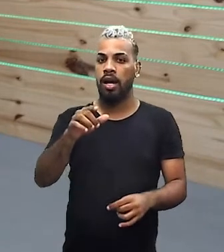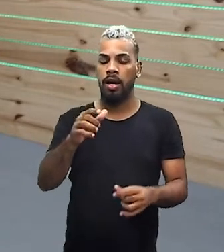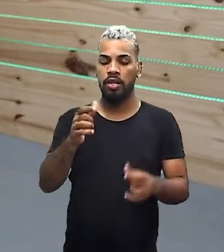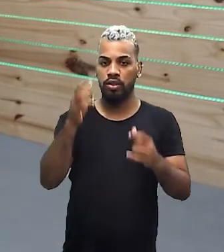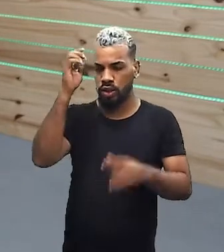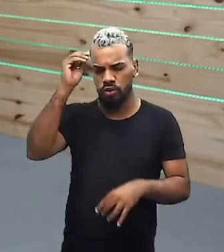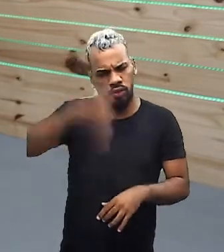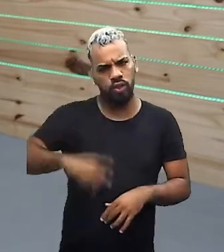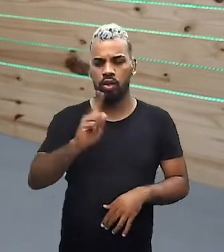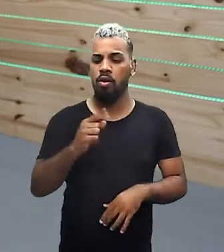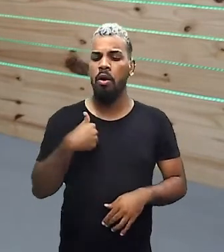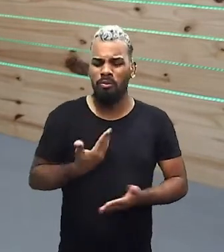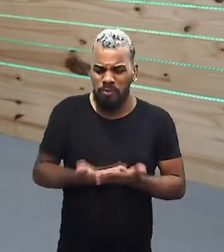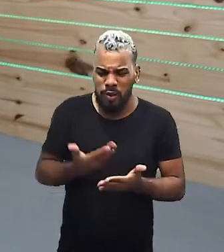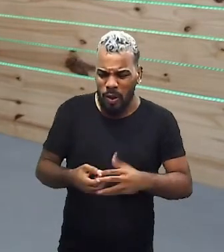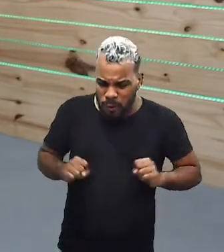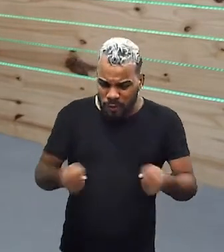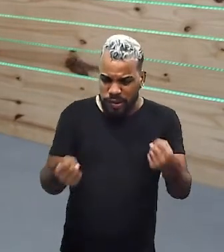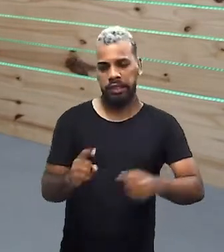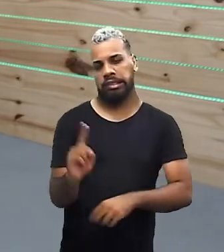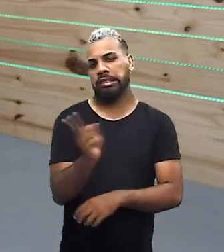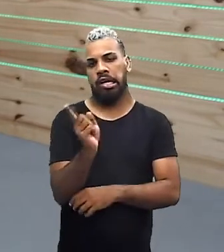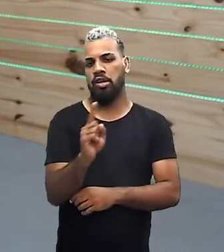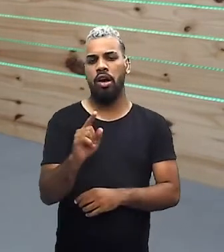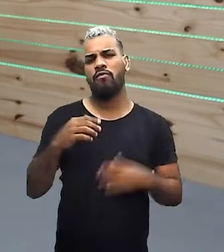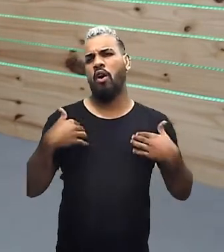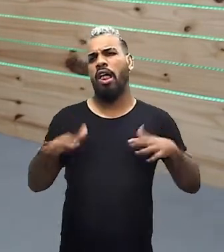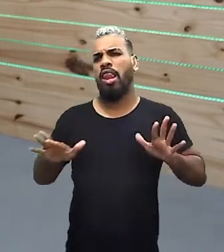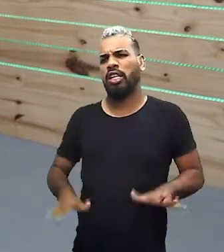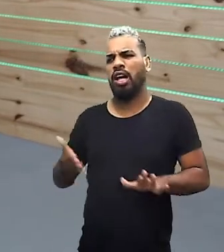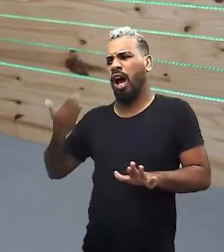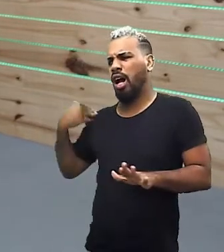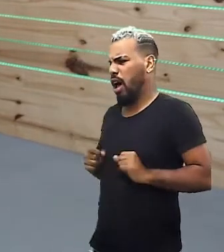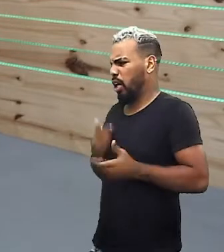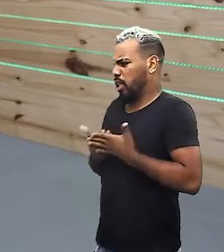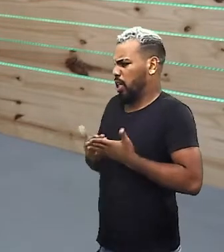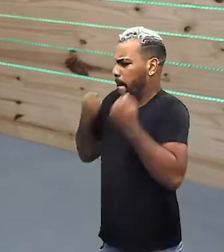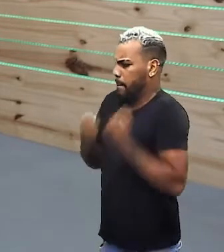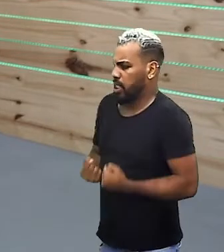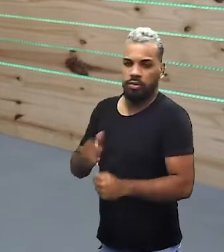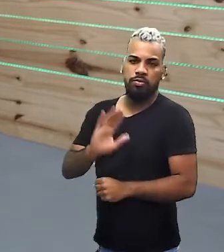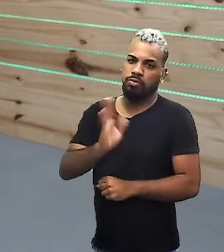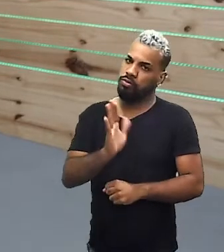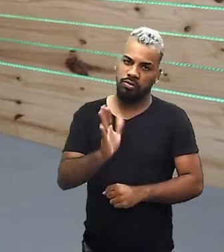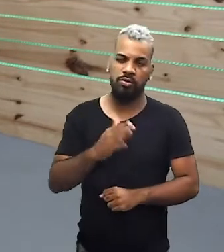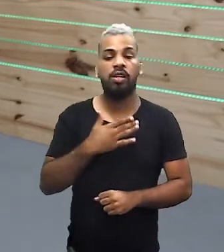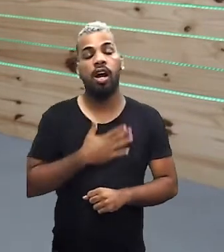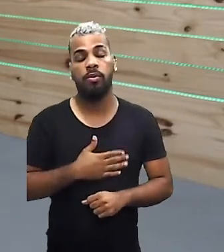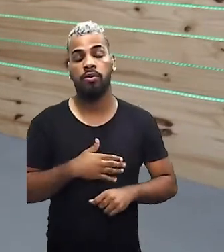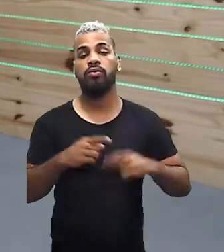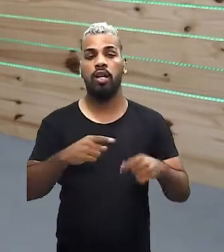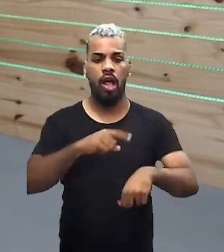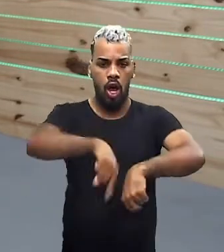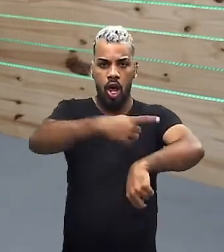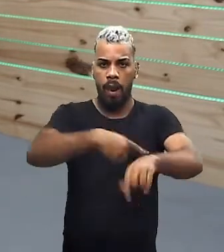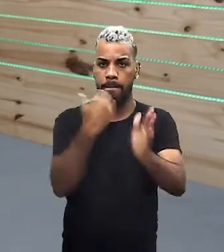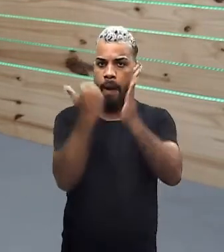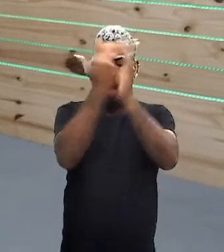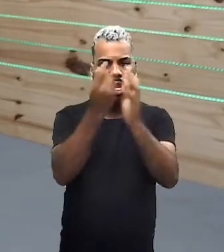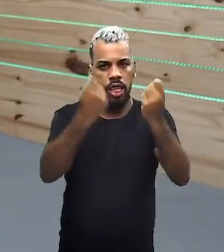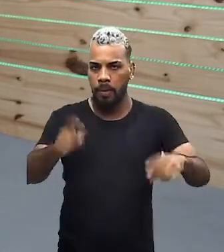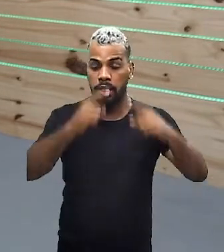porque eu estudei muito, agora vou... Não relaxa nada. Se organize, claro, para não extrapolar no passado, o limite,